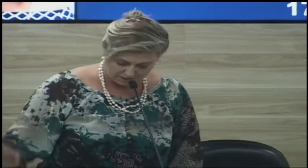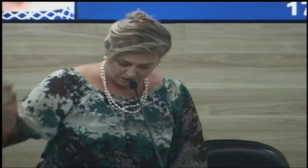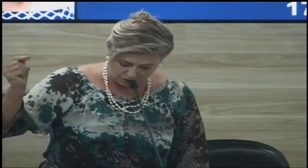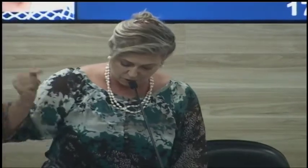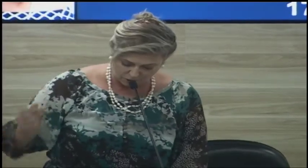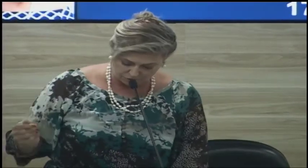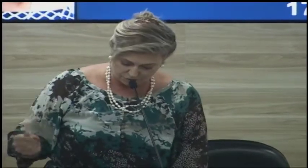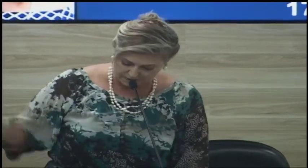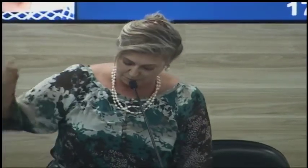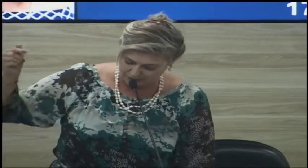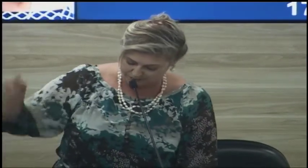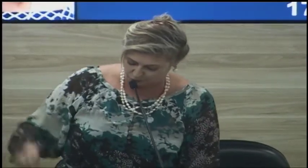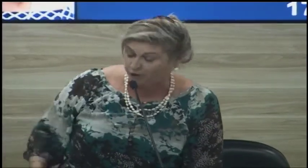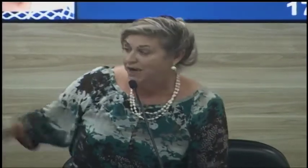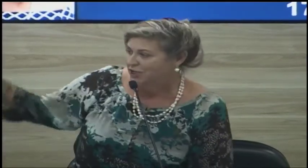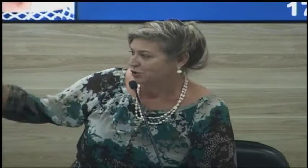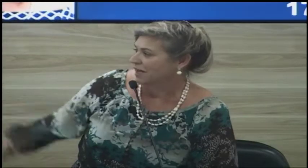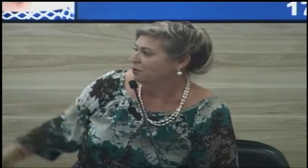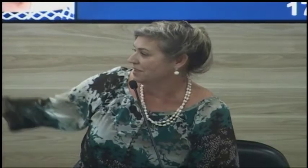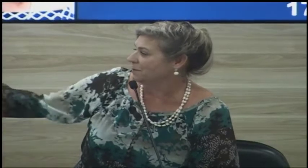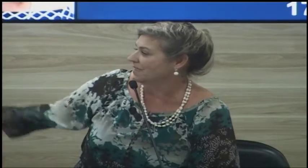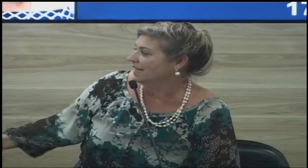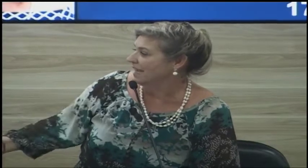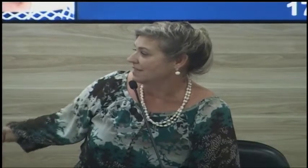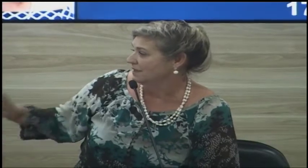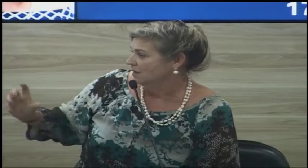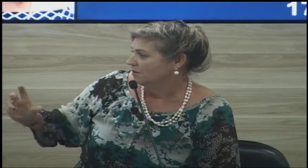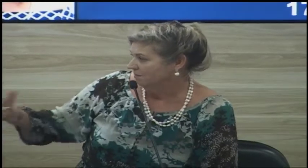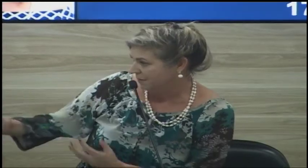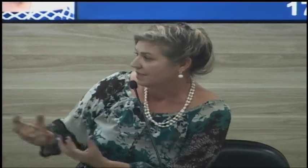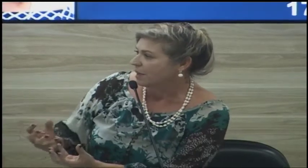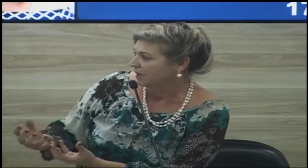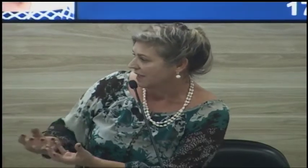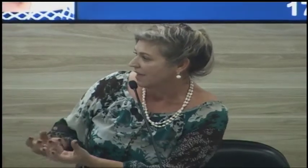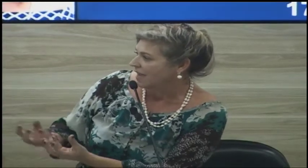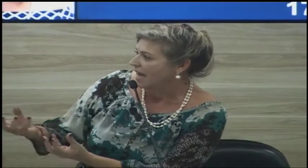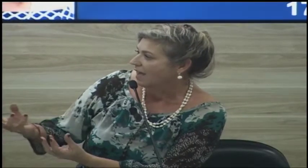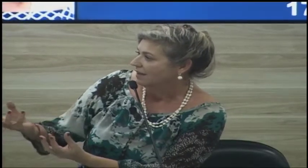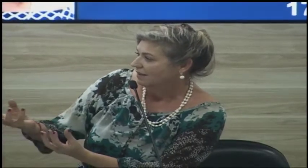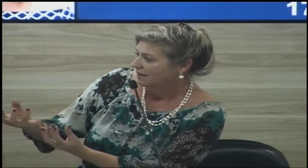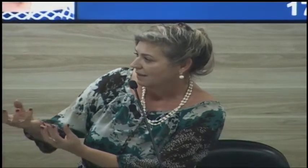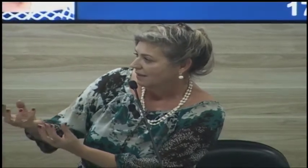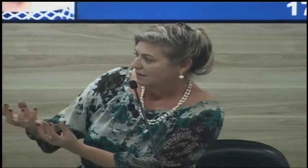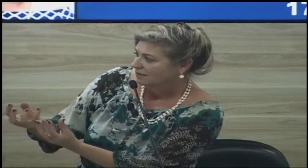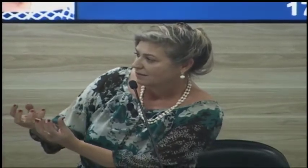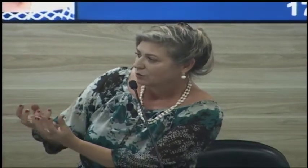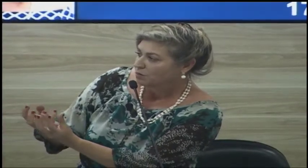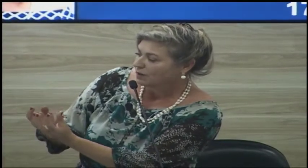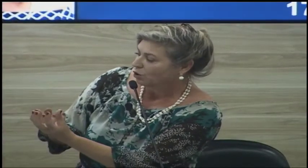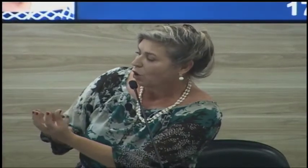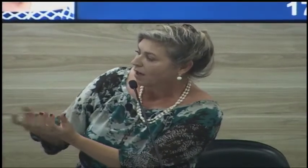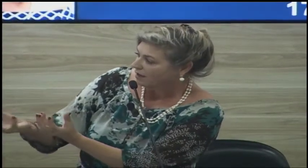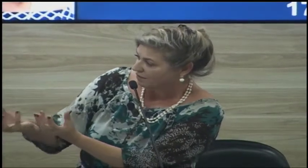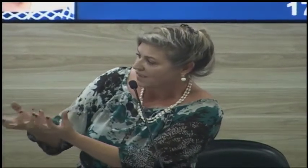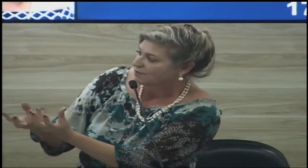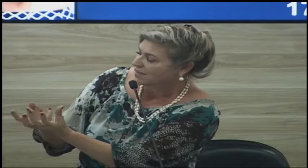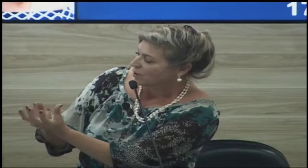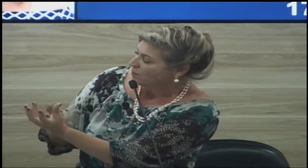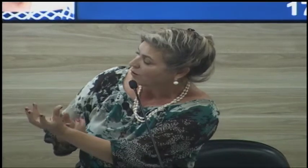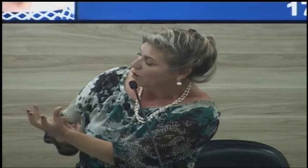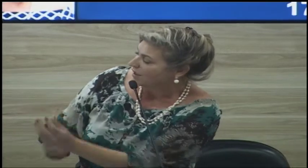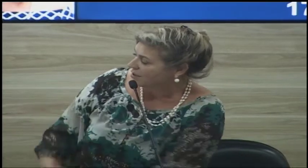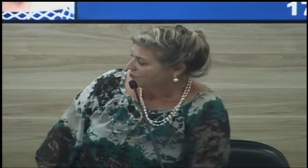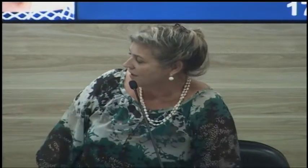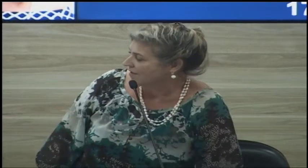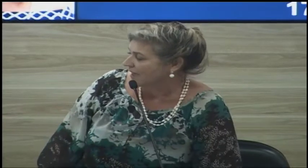AME, e o outro ambulatório regional de especialidades. Percebe que há uma troca, vai se fazendo